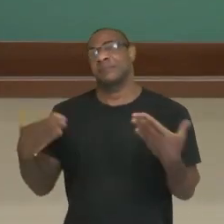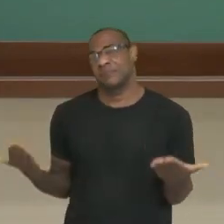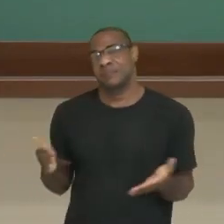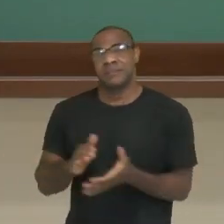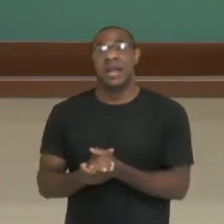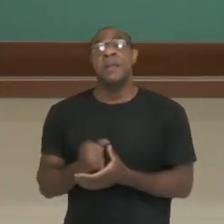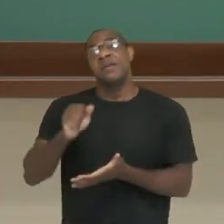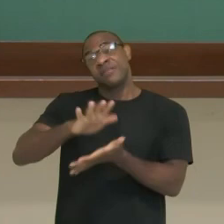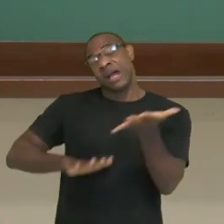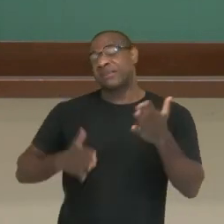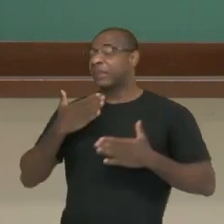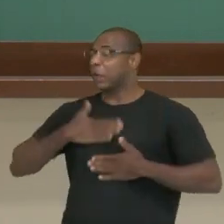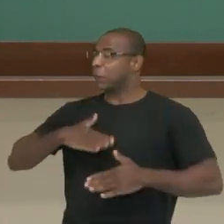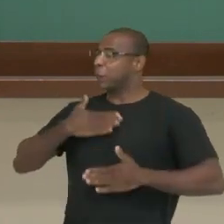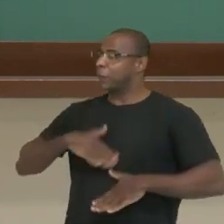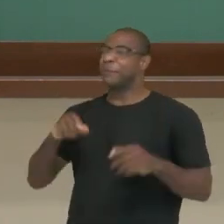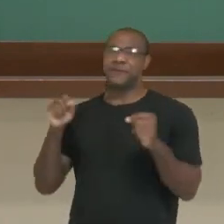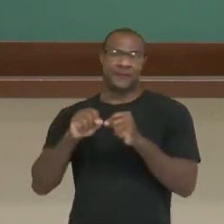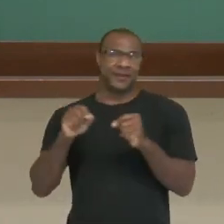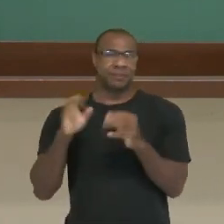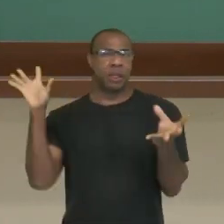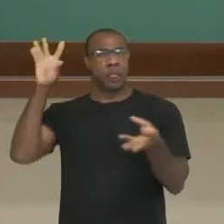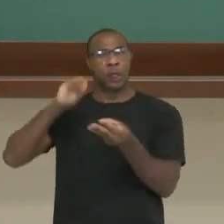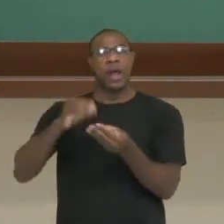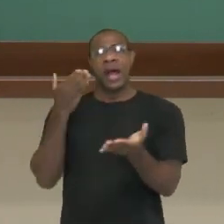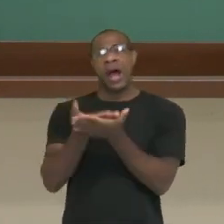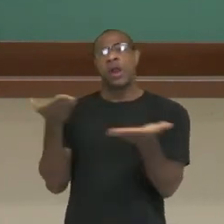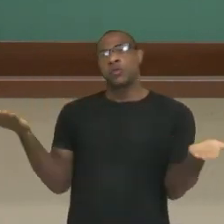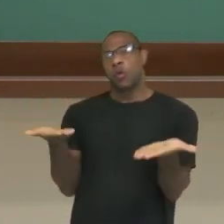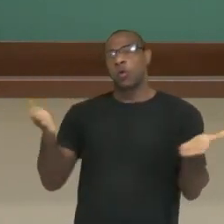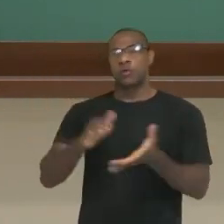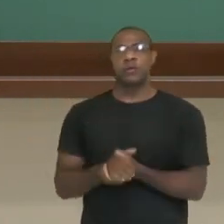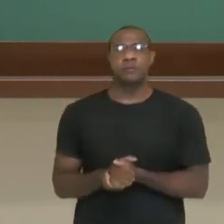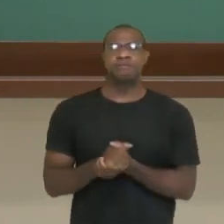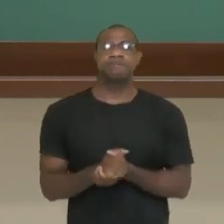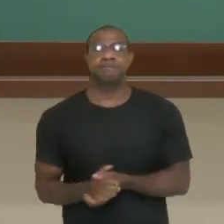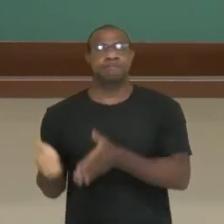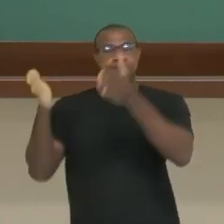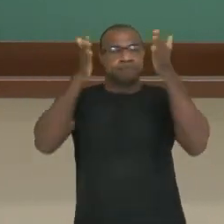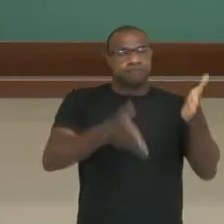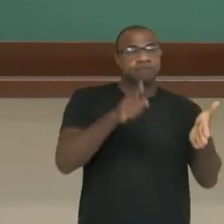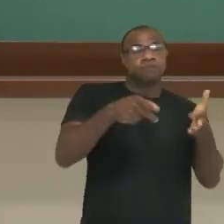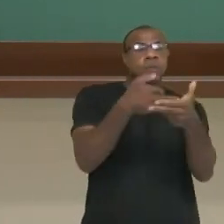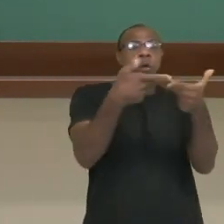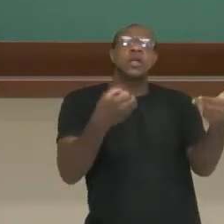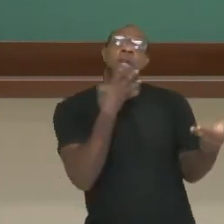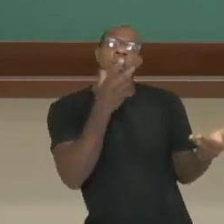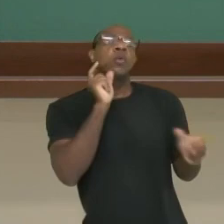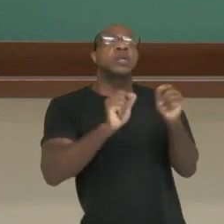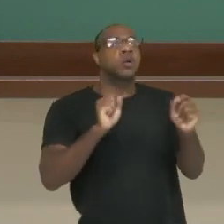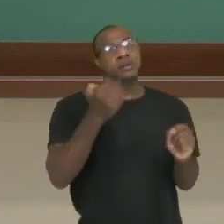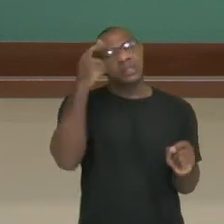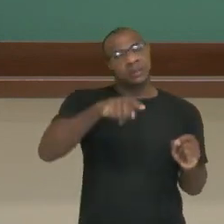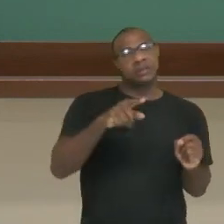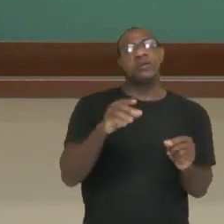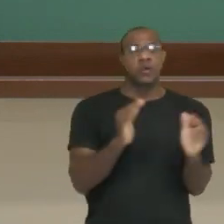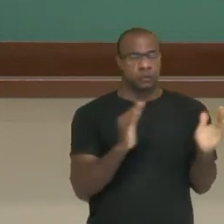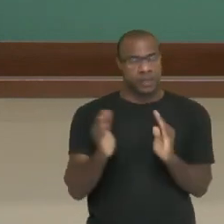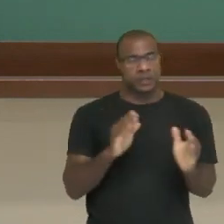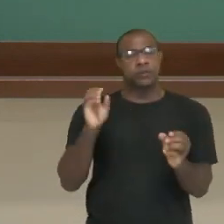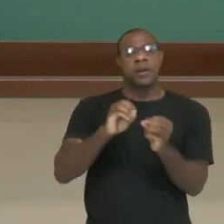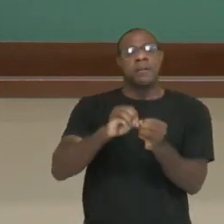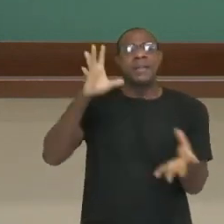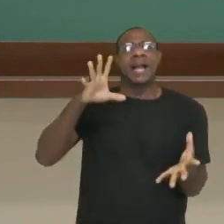esse foi um exercício tranquilo para nós resumirmos esta aula, certo? De um lado você colocou o que foi bom do milagre econômico, os